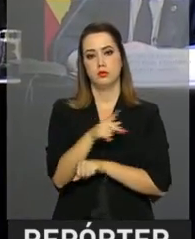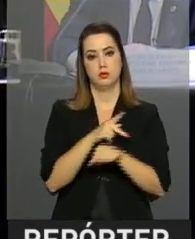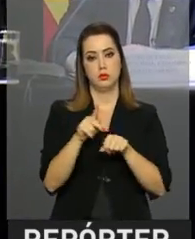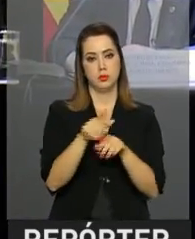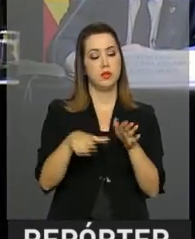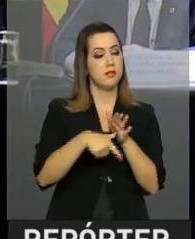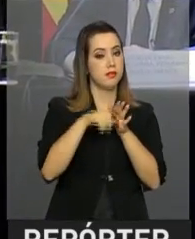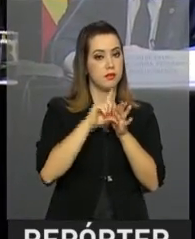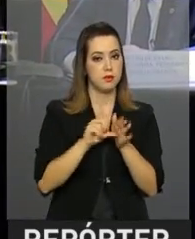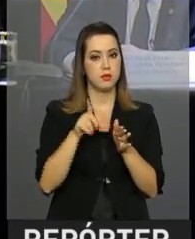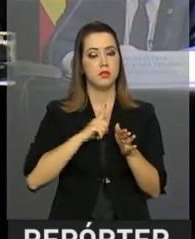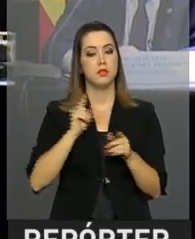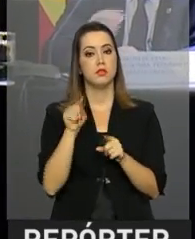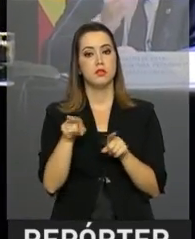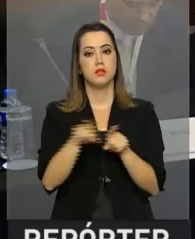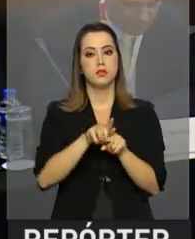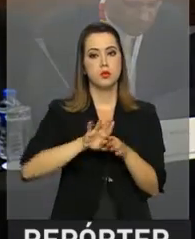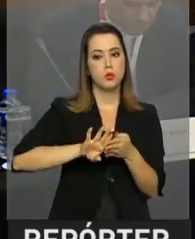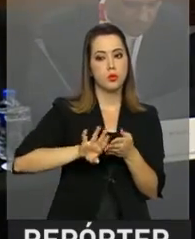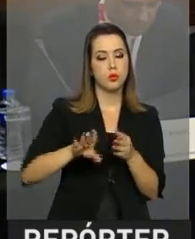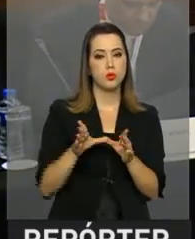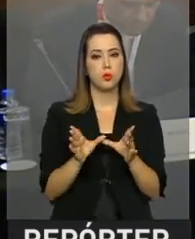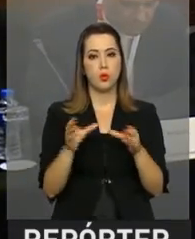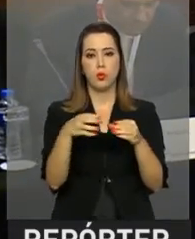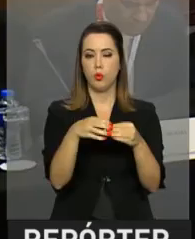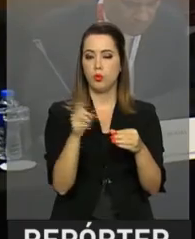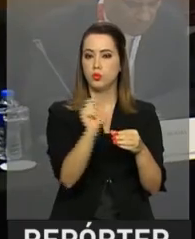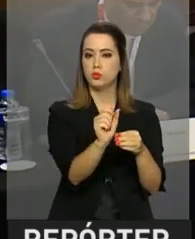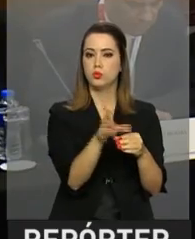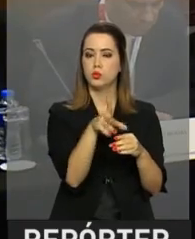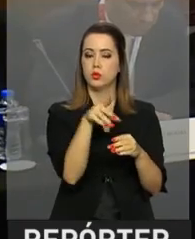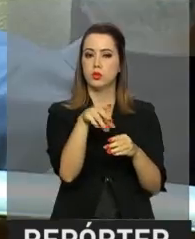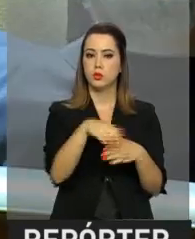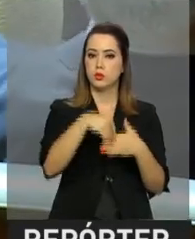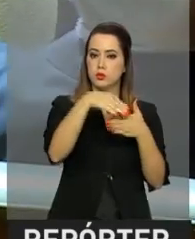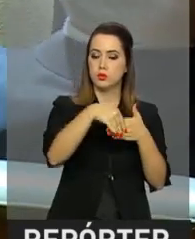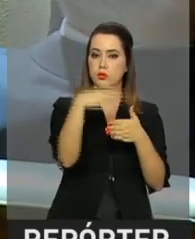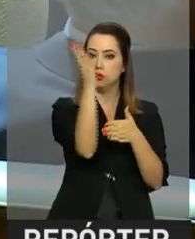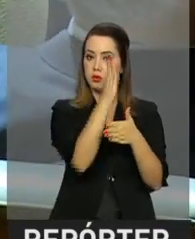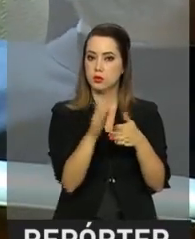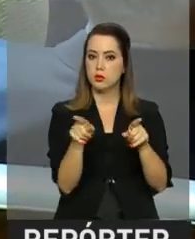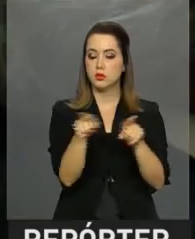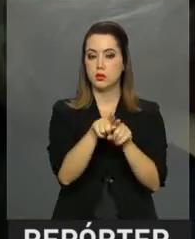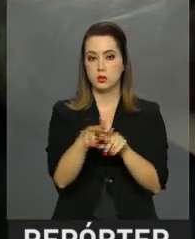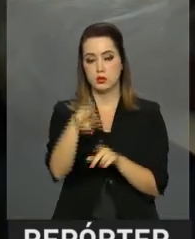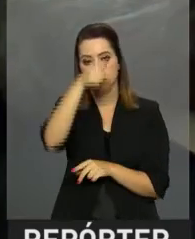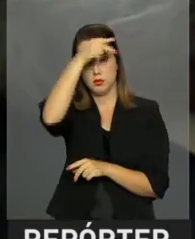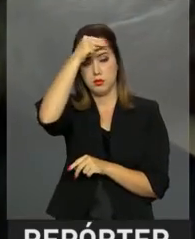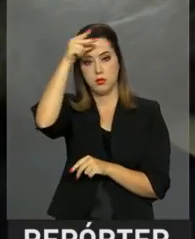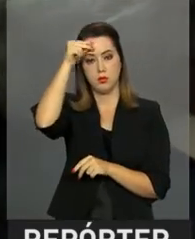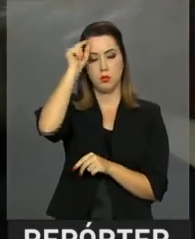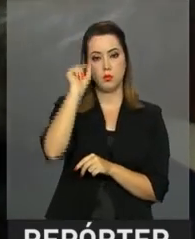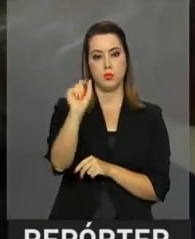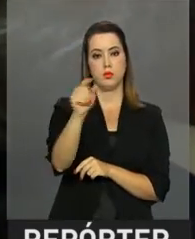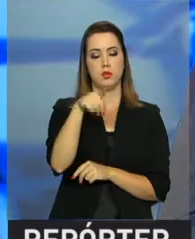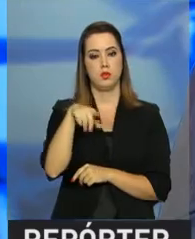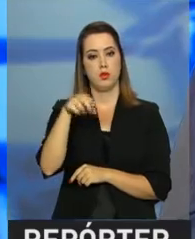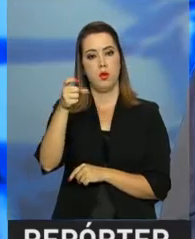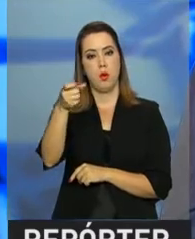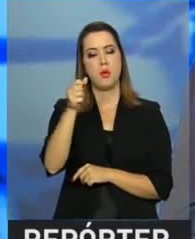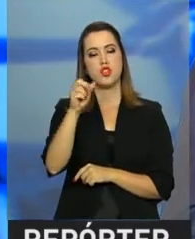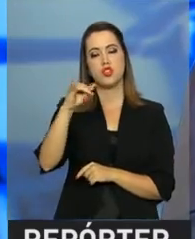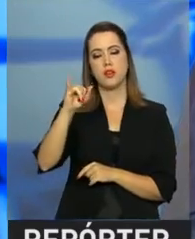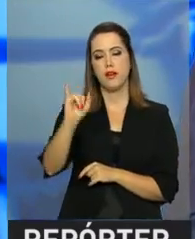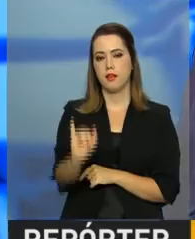encontro, Michel Temer se reuniu em separado com lideranças empresariais nacionais e com o prefeito da cidade de Xangai. Michel